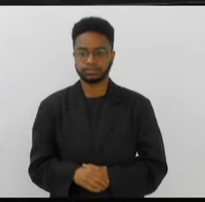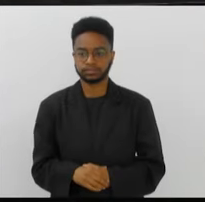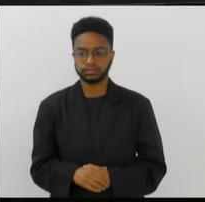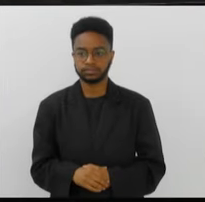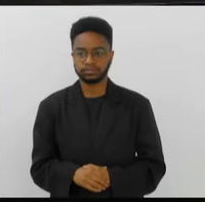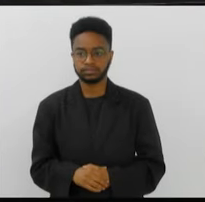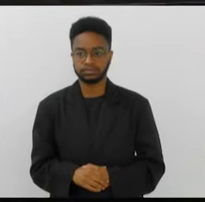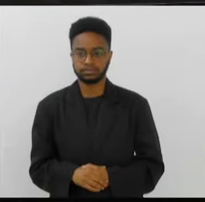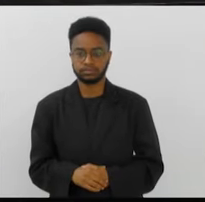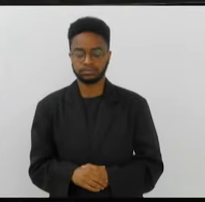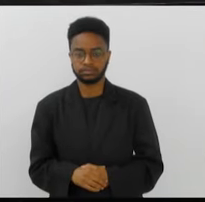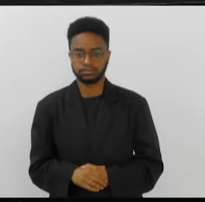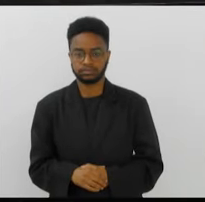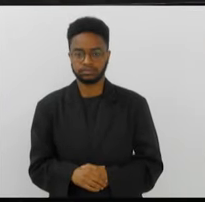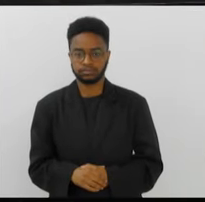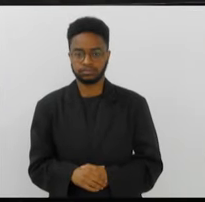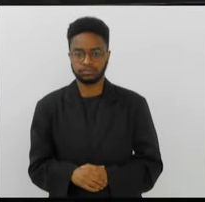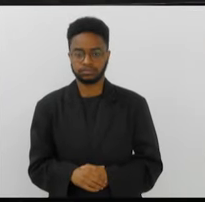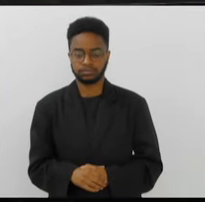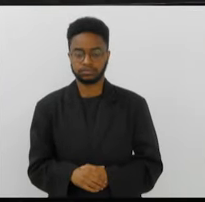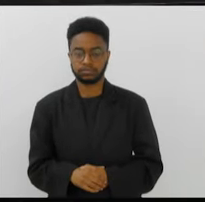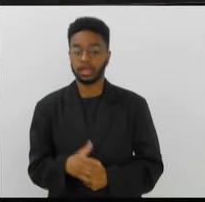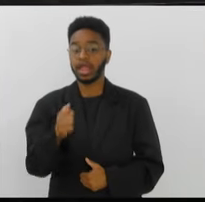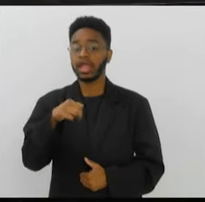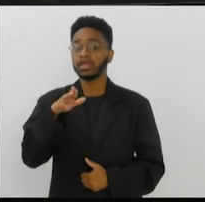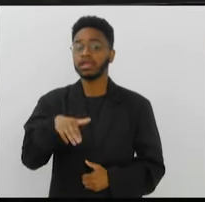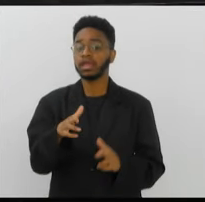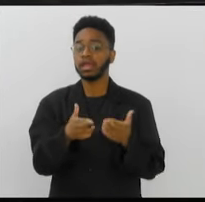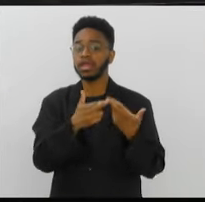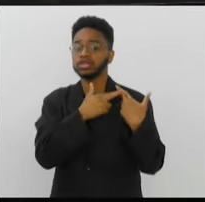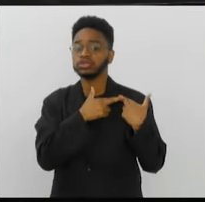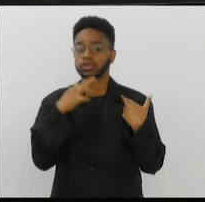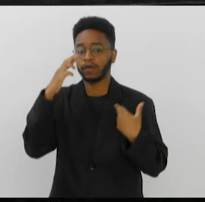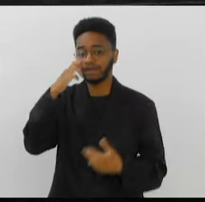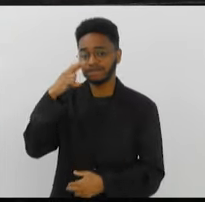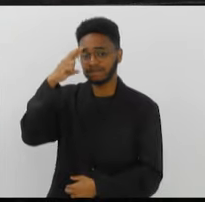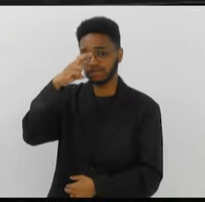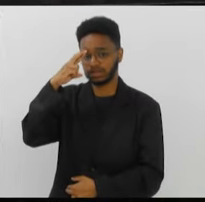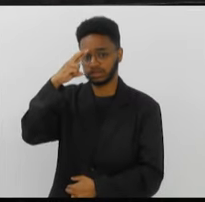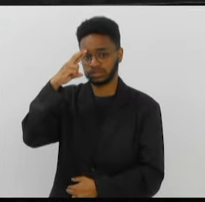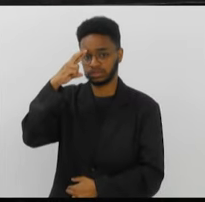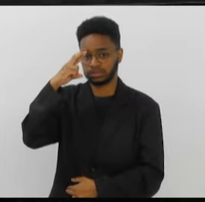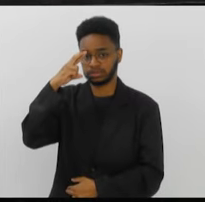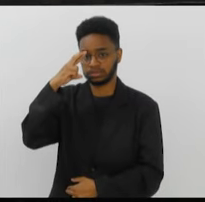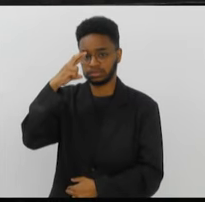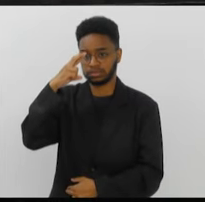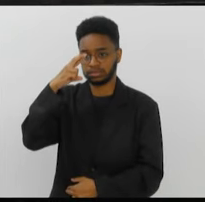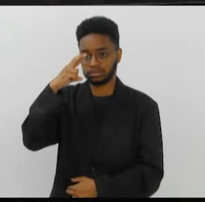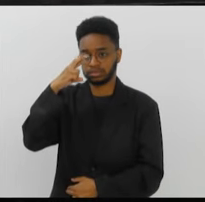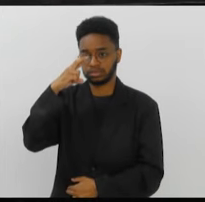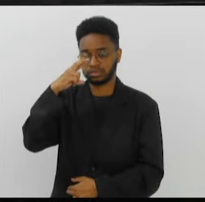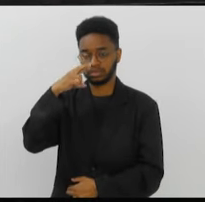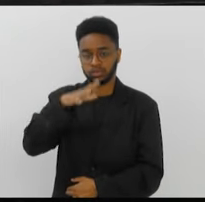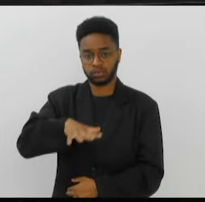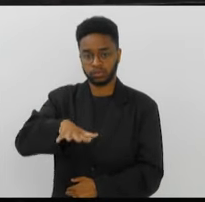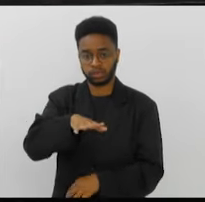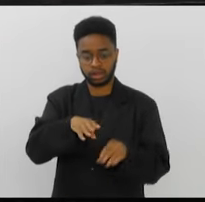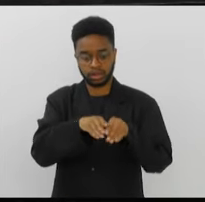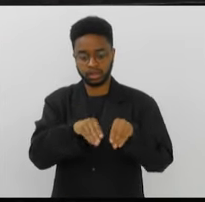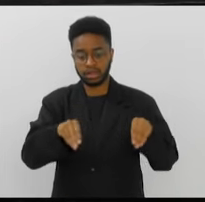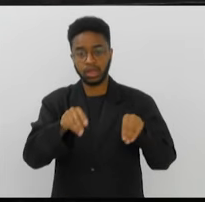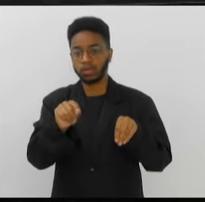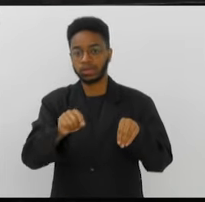que quem tem atribuição de fiscalização do uso do solo é